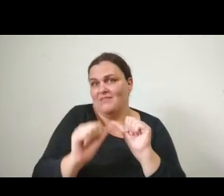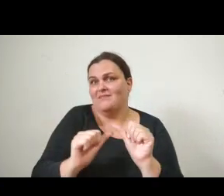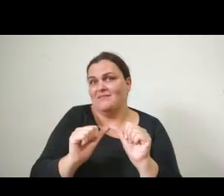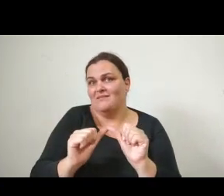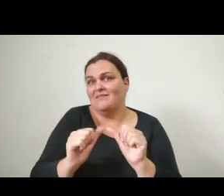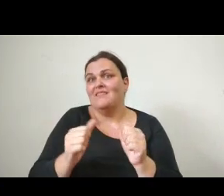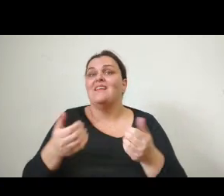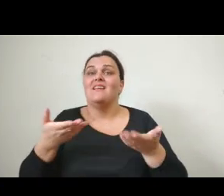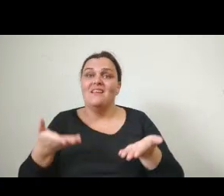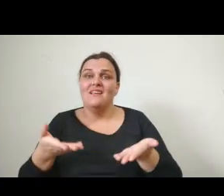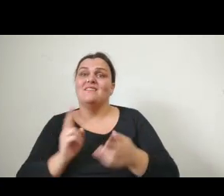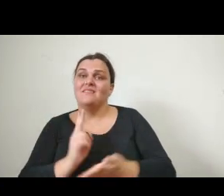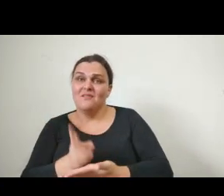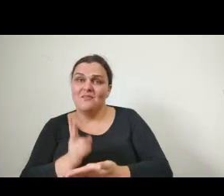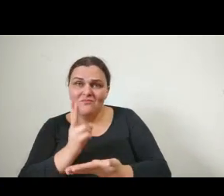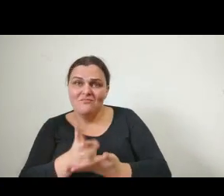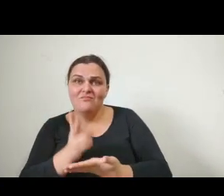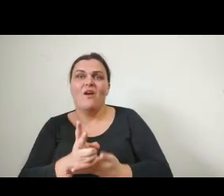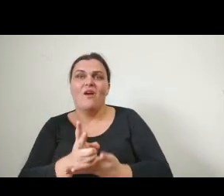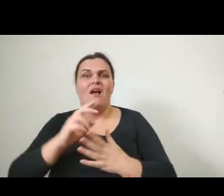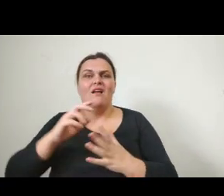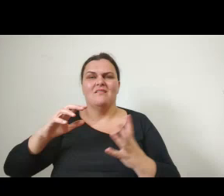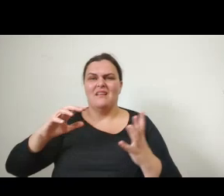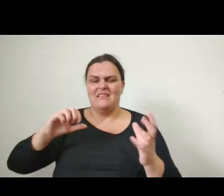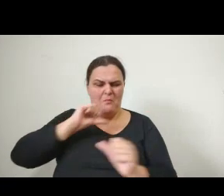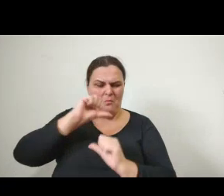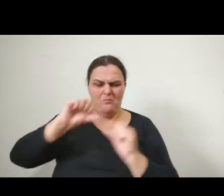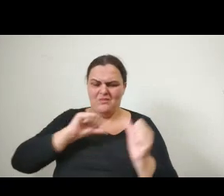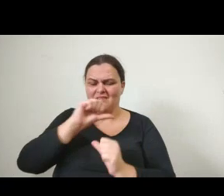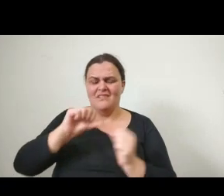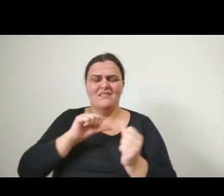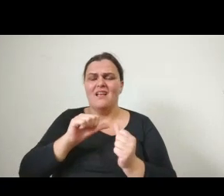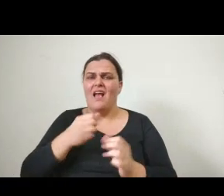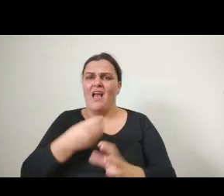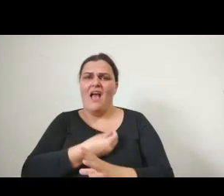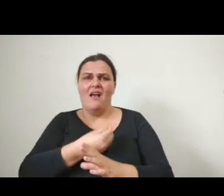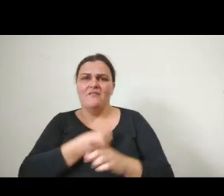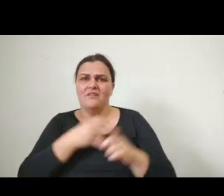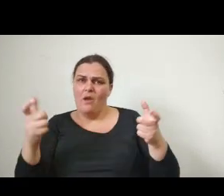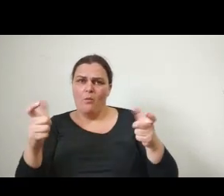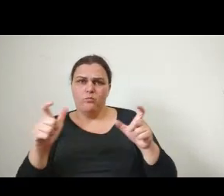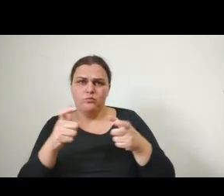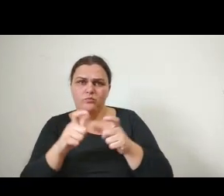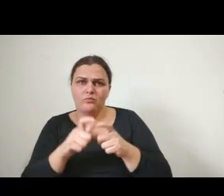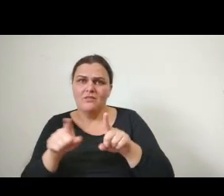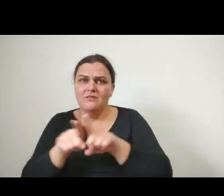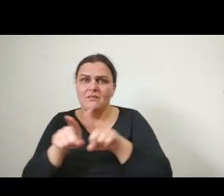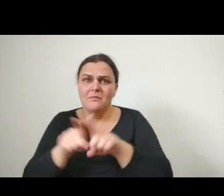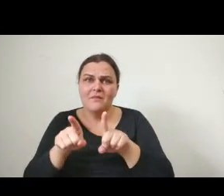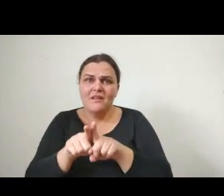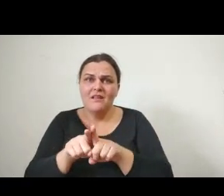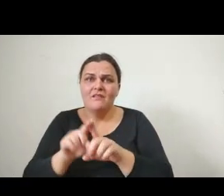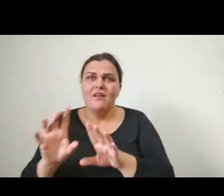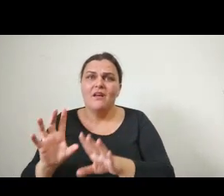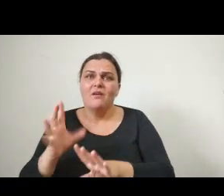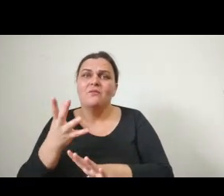Isso tudo, inclusive, né, essa perda de biodiversidade pode gerar perda de serviços ecossistêmicos.